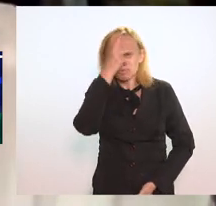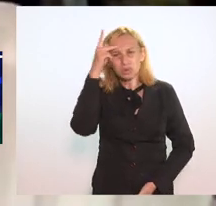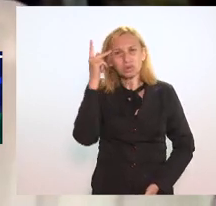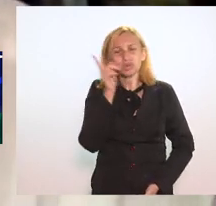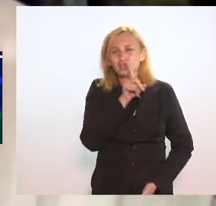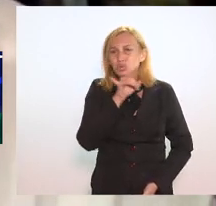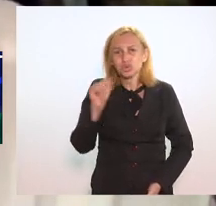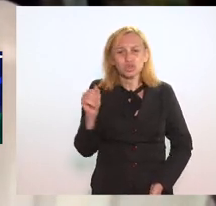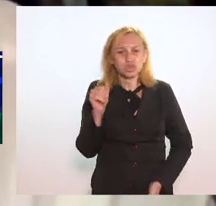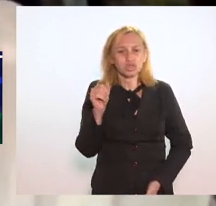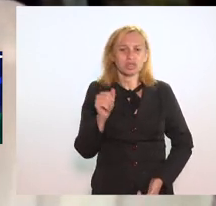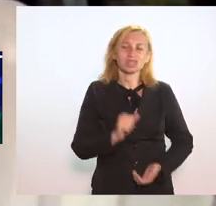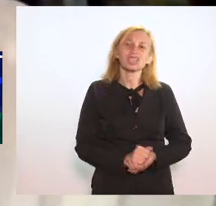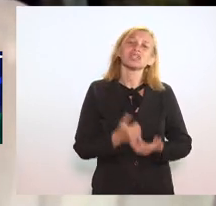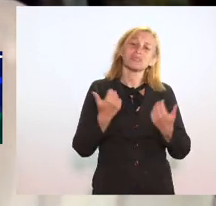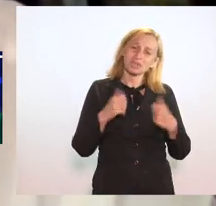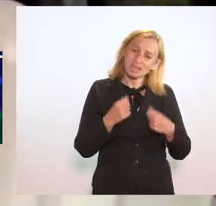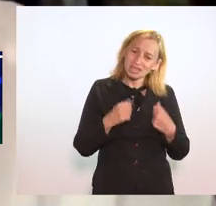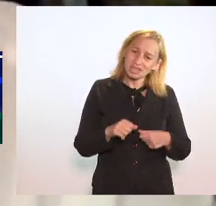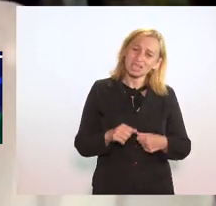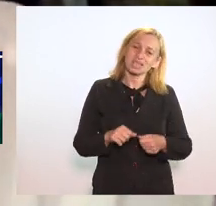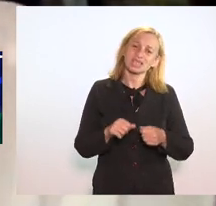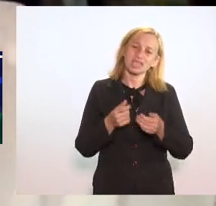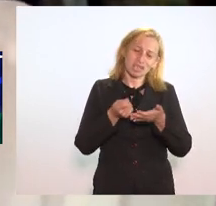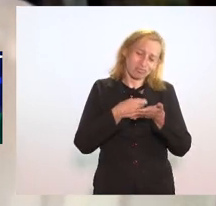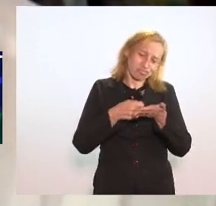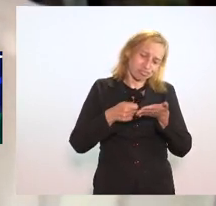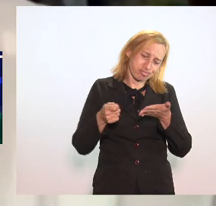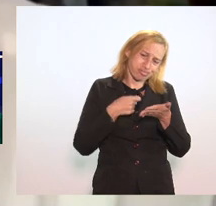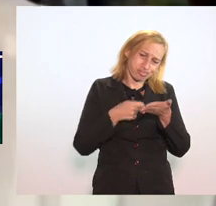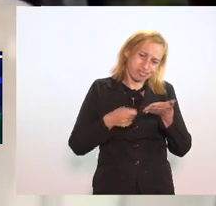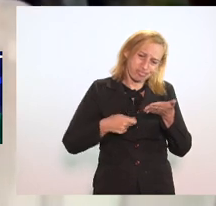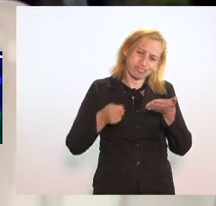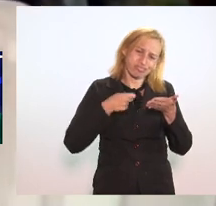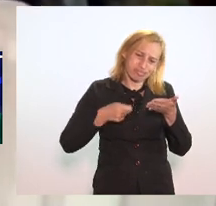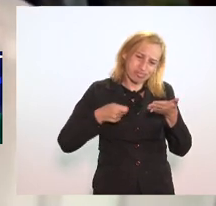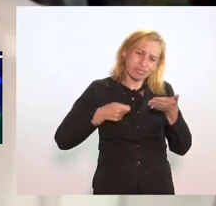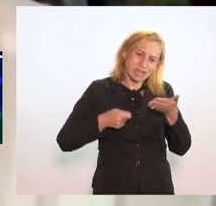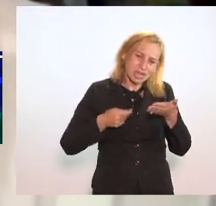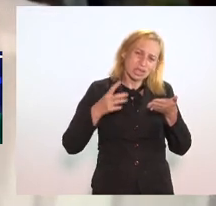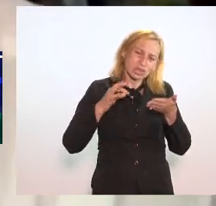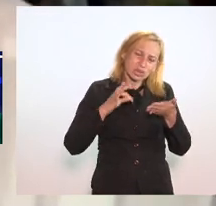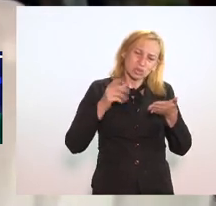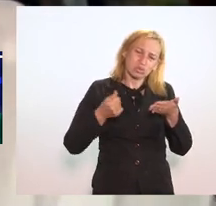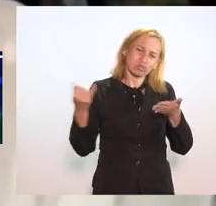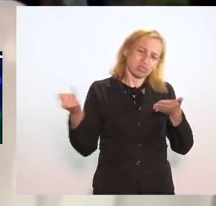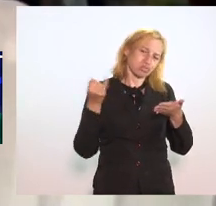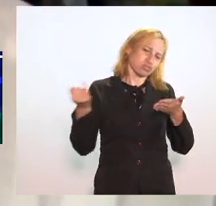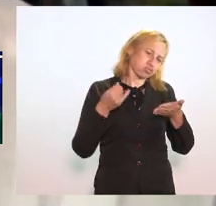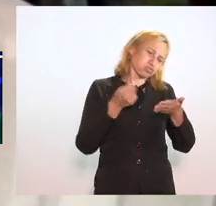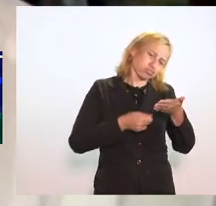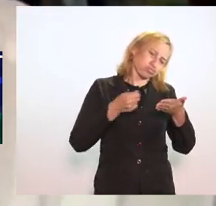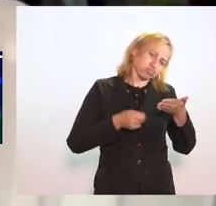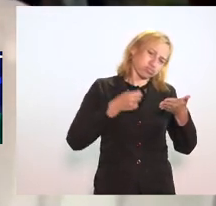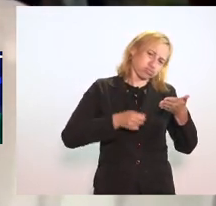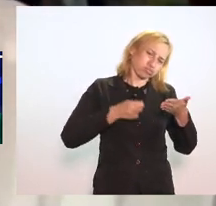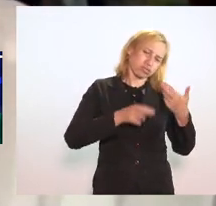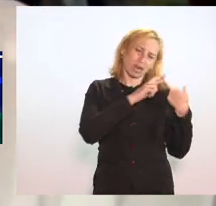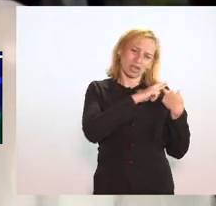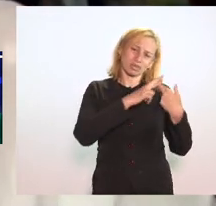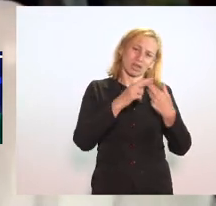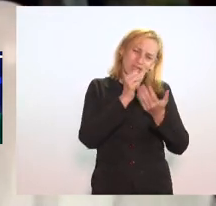dia que tem que ali fazer as prescrições as anotações as evoluções é